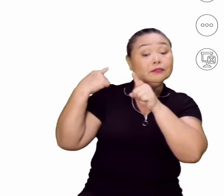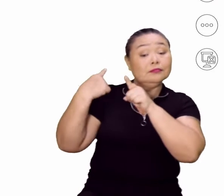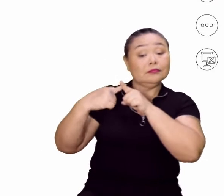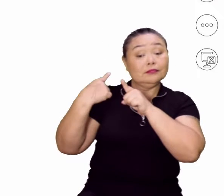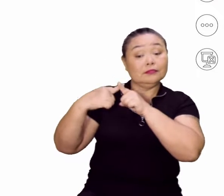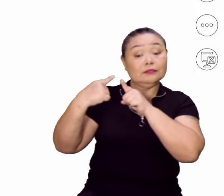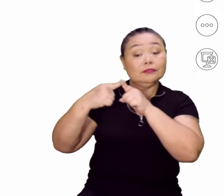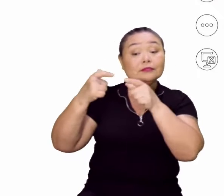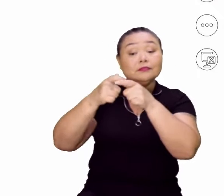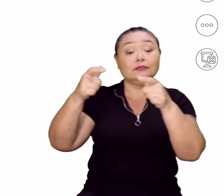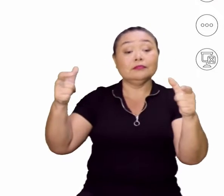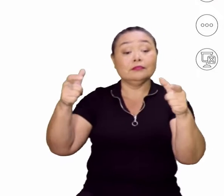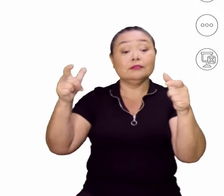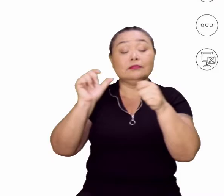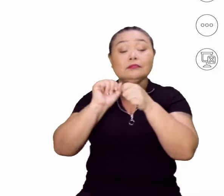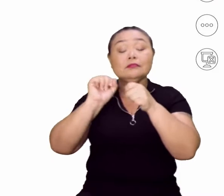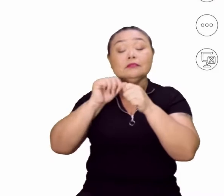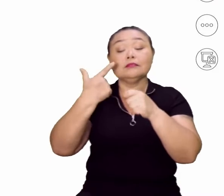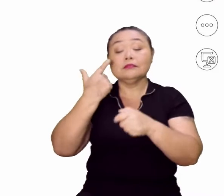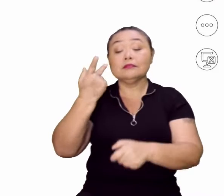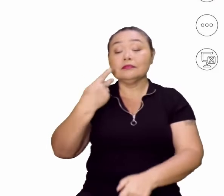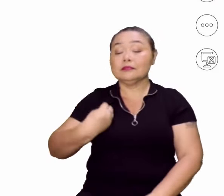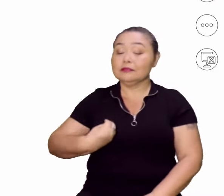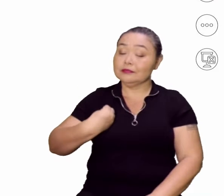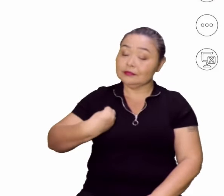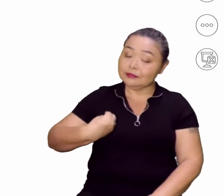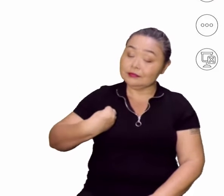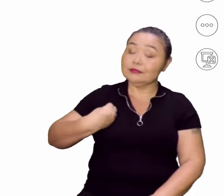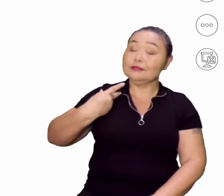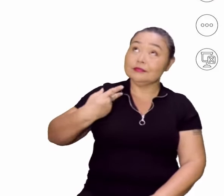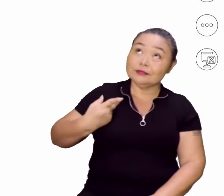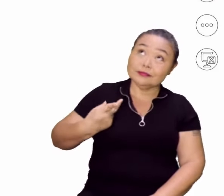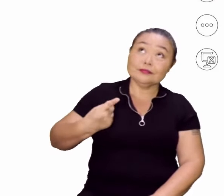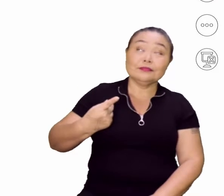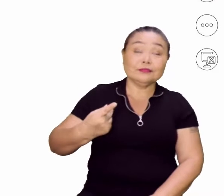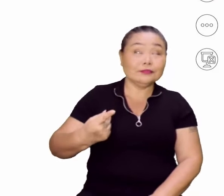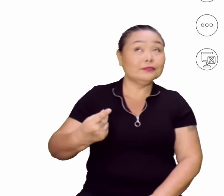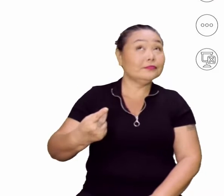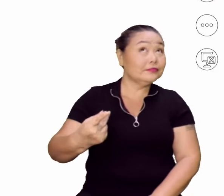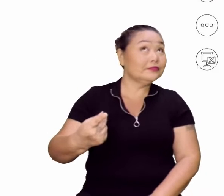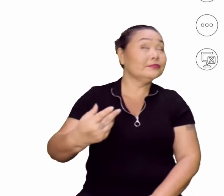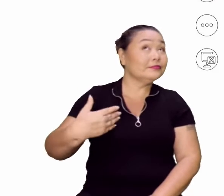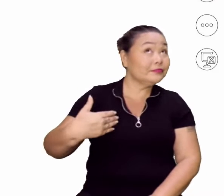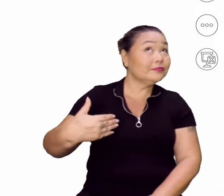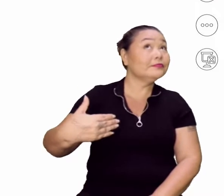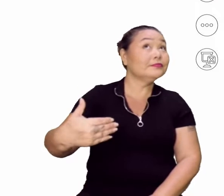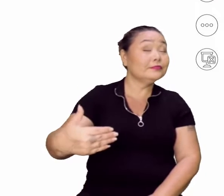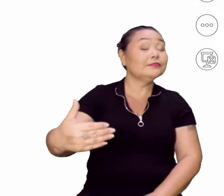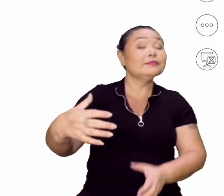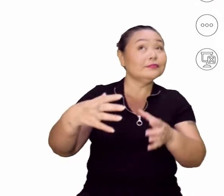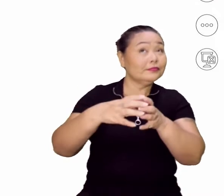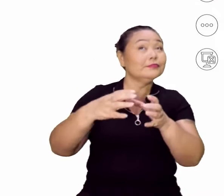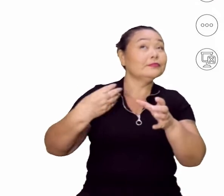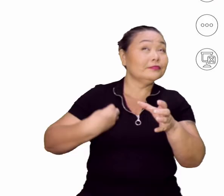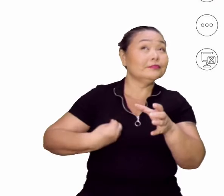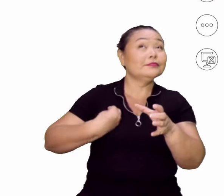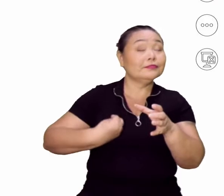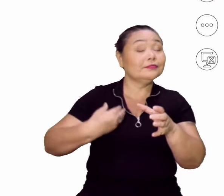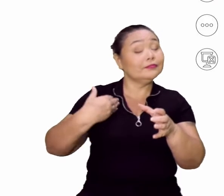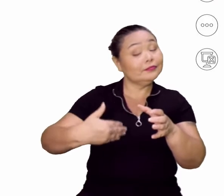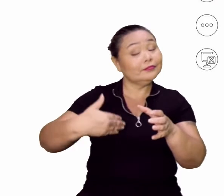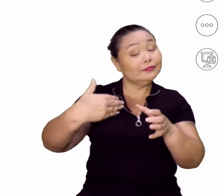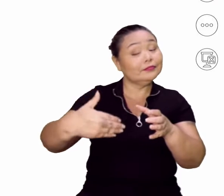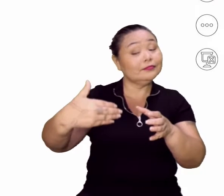causa do aumento da chamada expectativa de vida. Expectativa de vida, tempo que a pessoa vive, grupo de pessoas